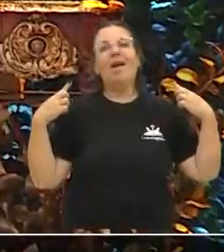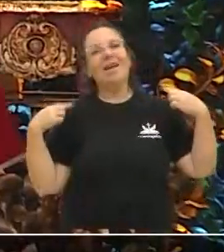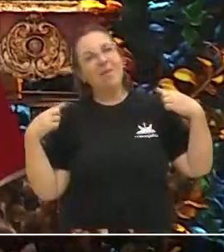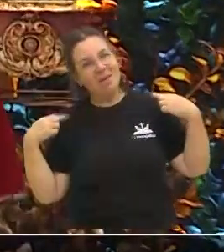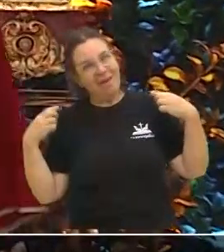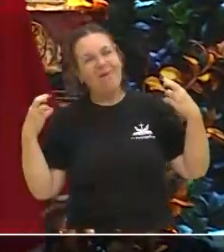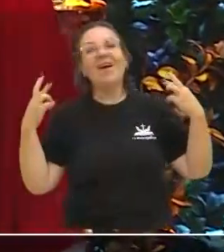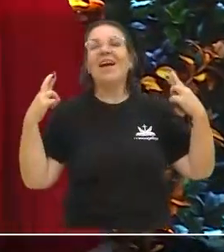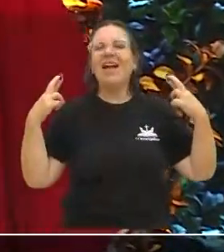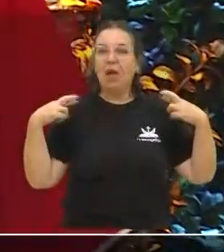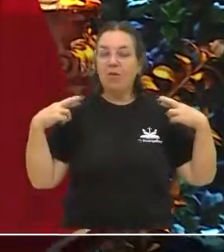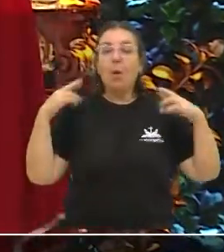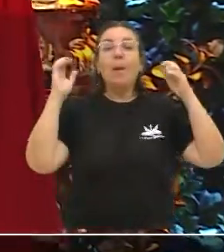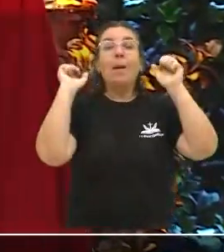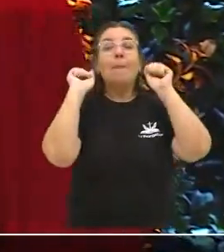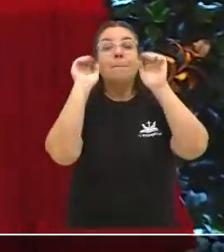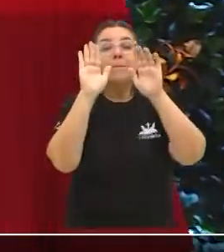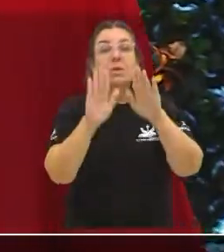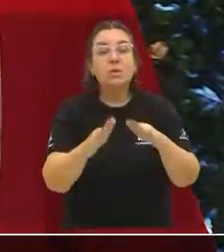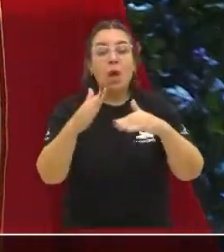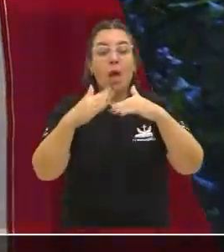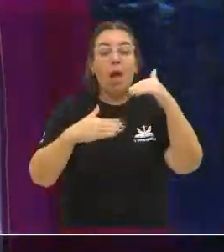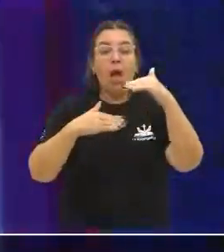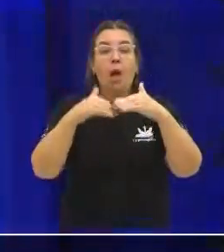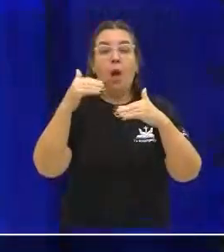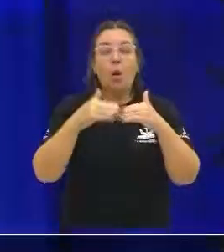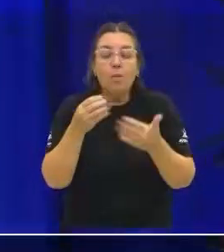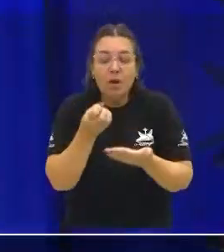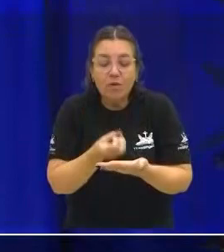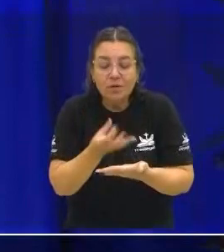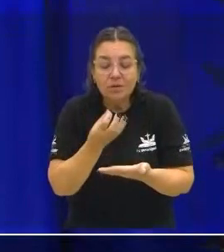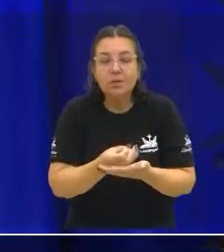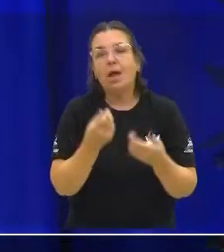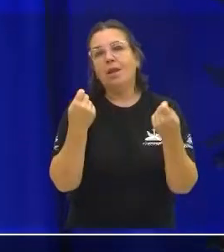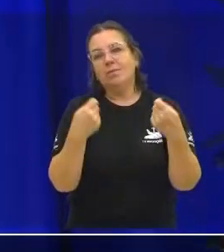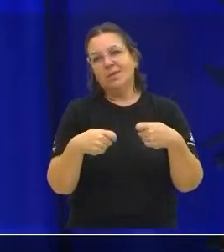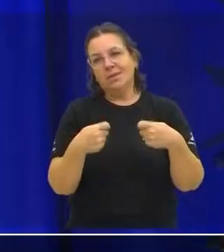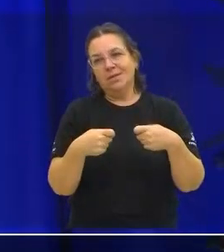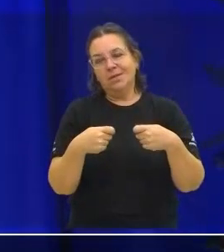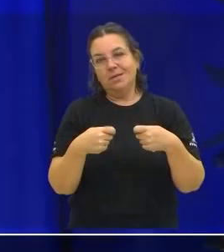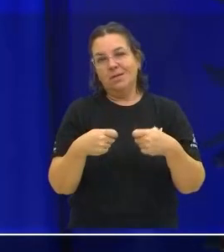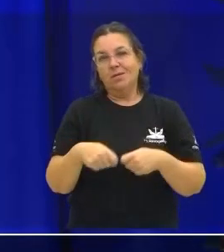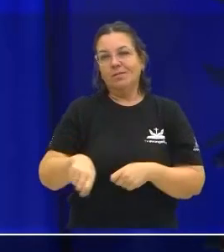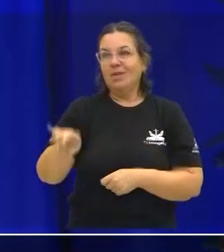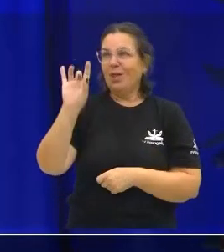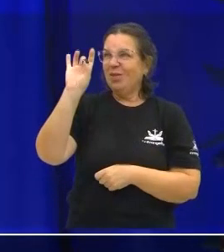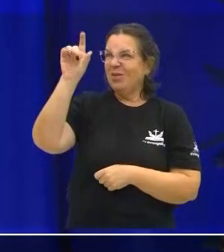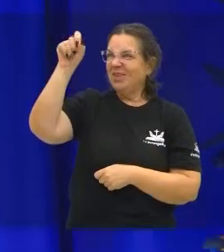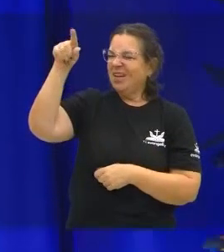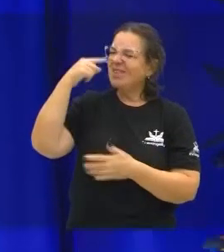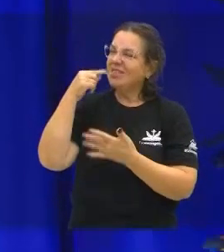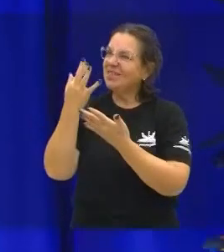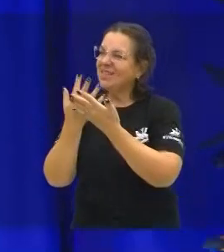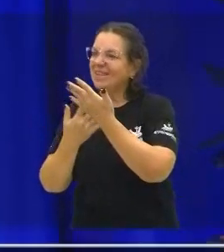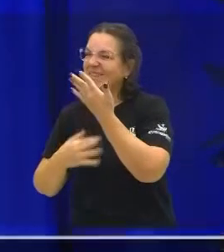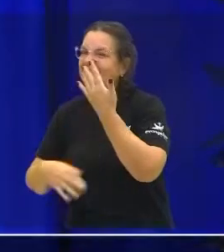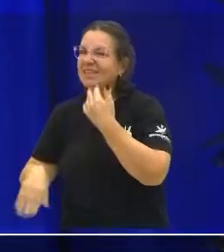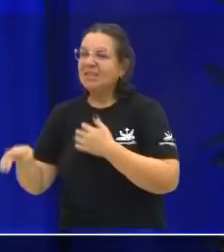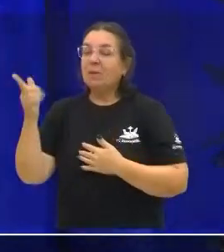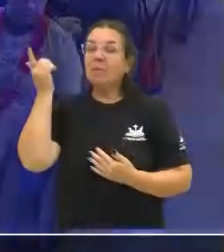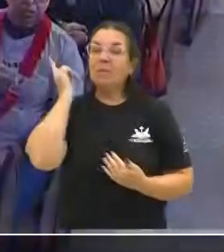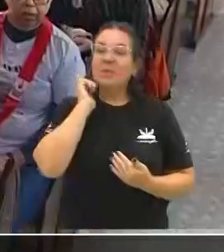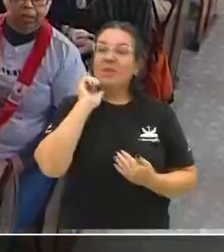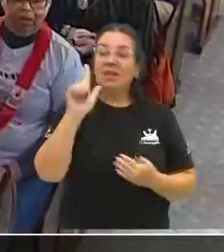Rafael, abençoe a obra evangelizar. Basta uma gota do teu